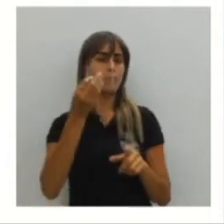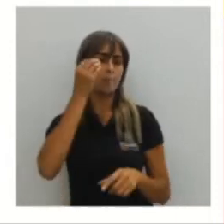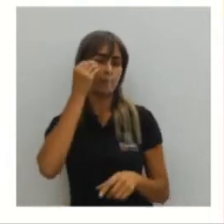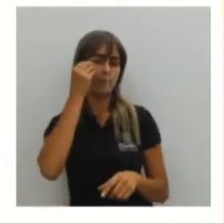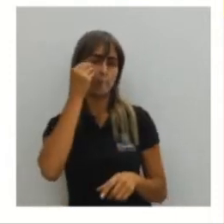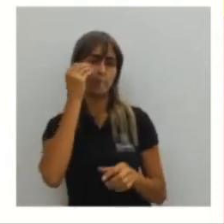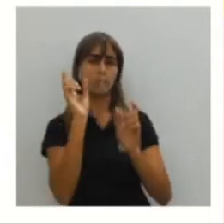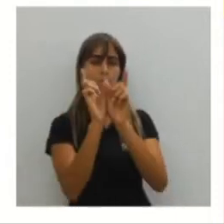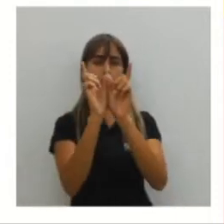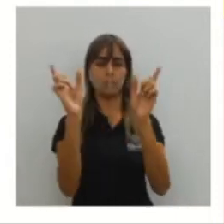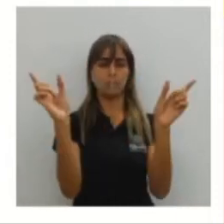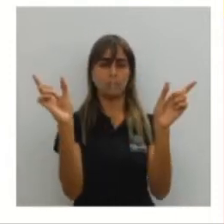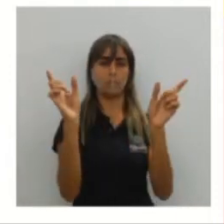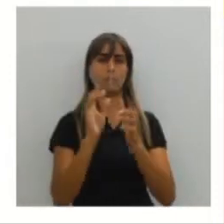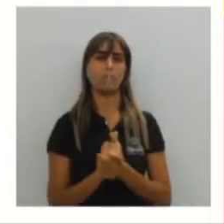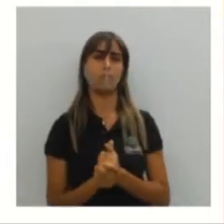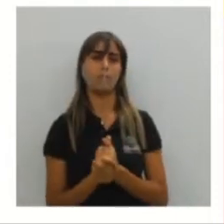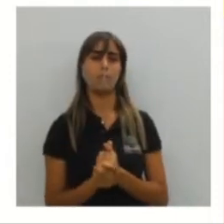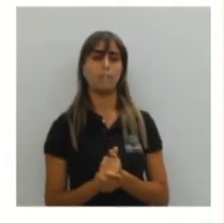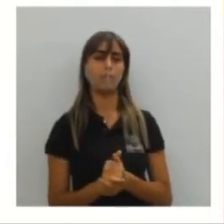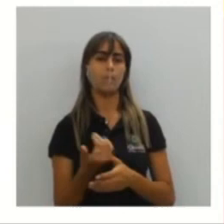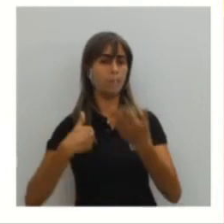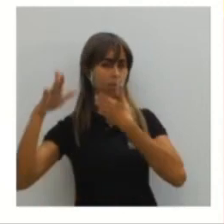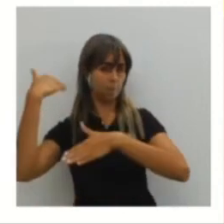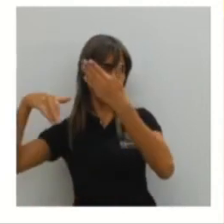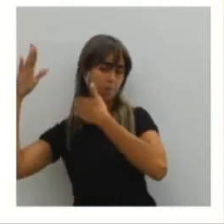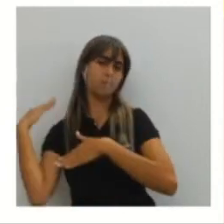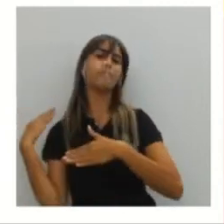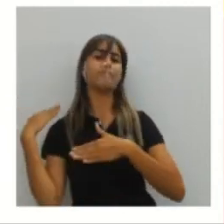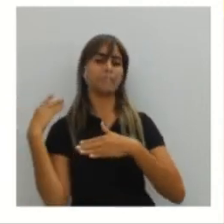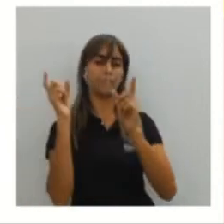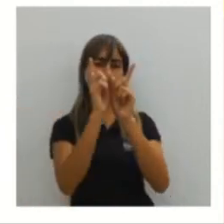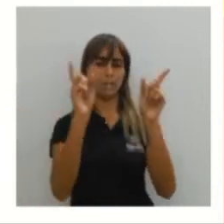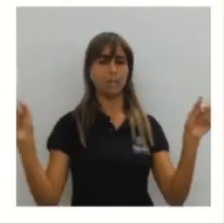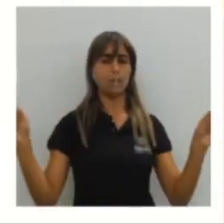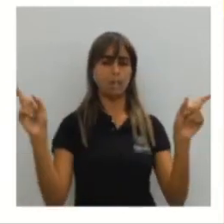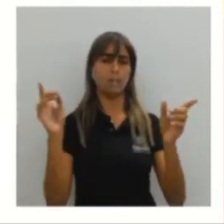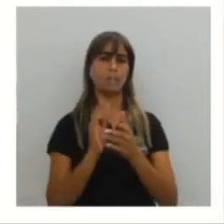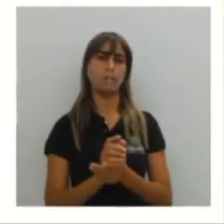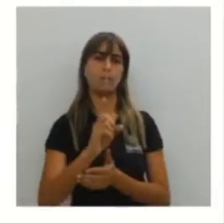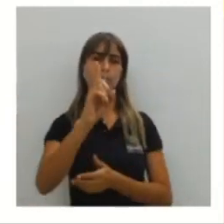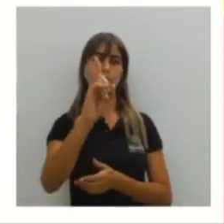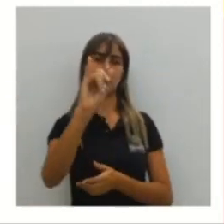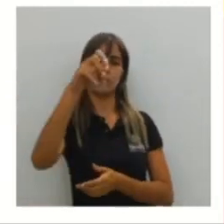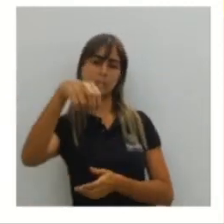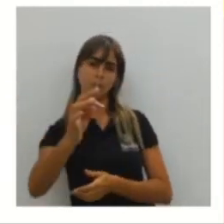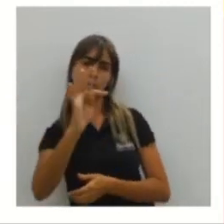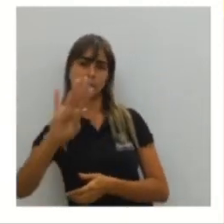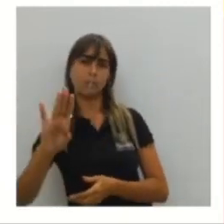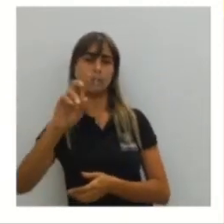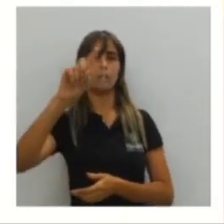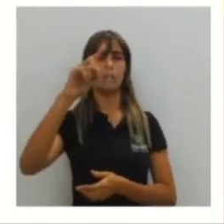que o verbo comer ele já sai do formato de passado e volta para o original, por ser negativa. Então, she didn't eat all the lunch